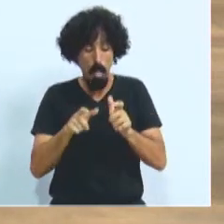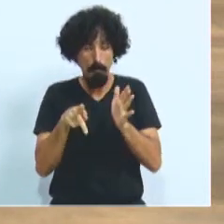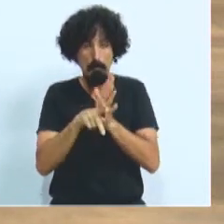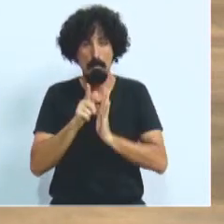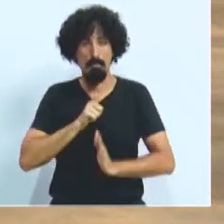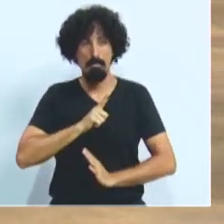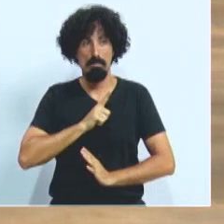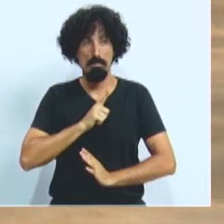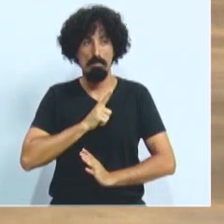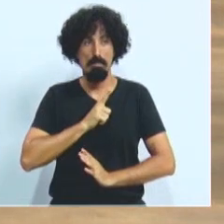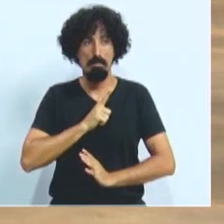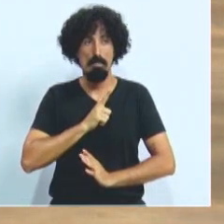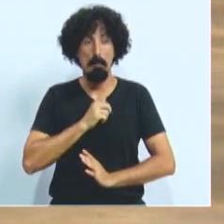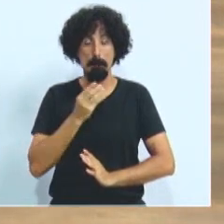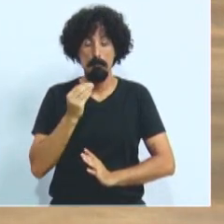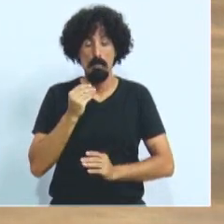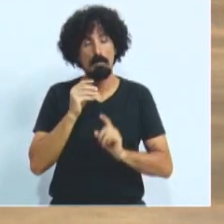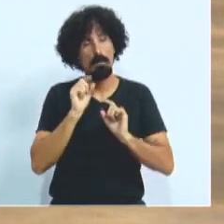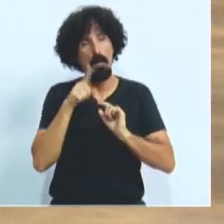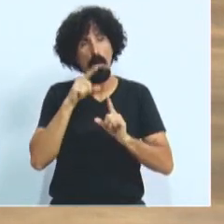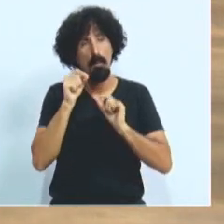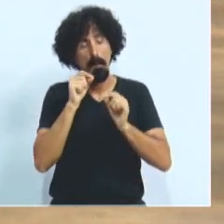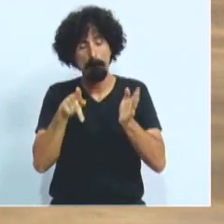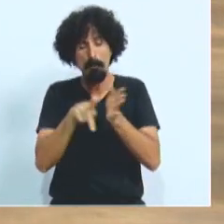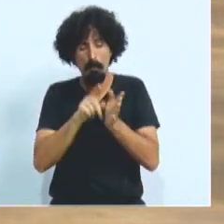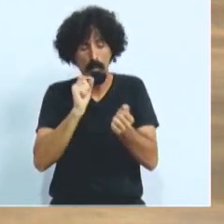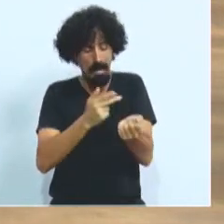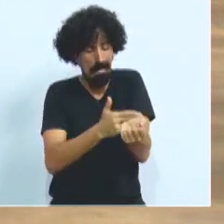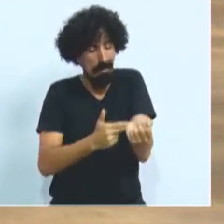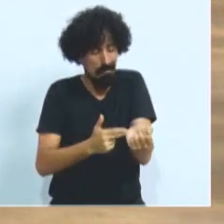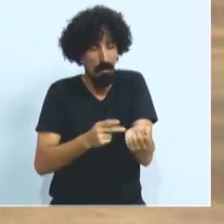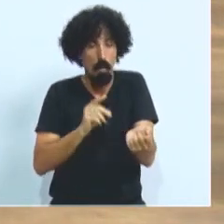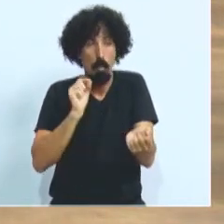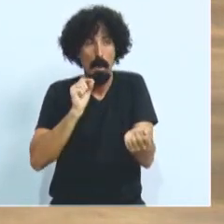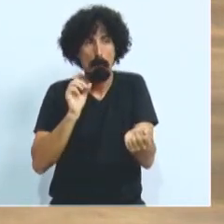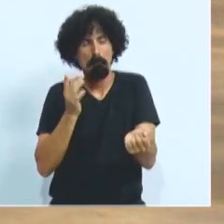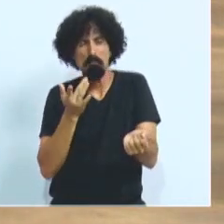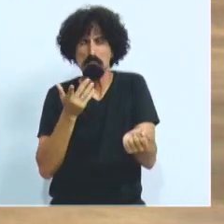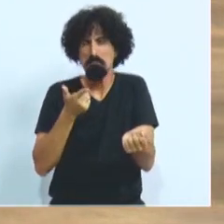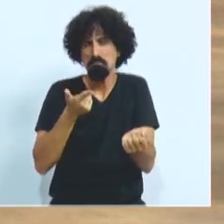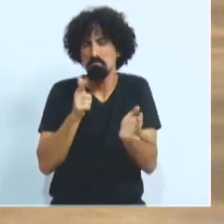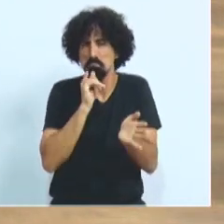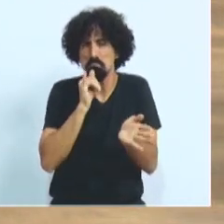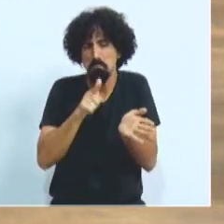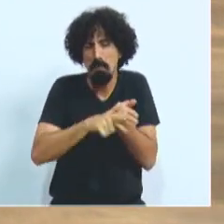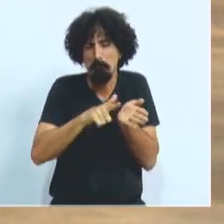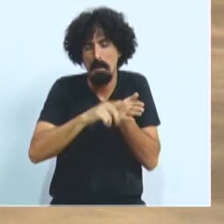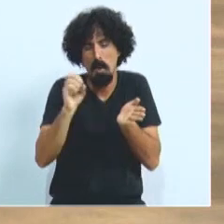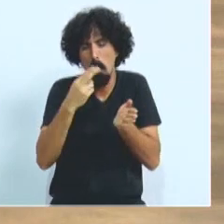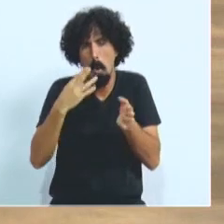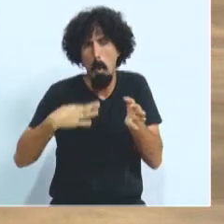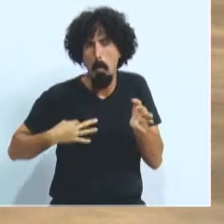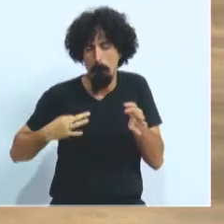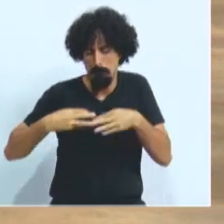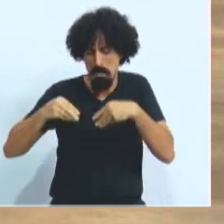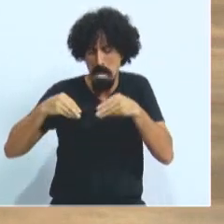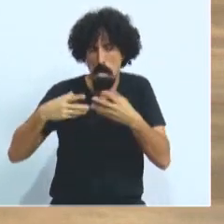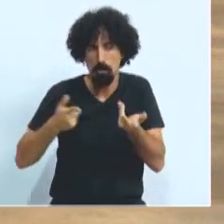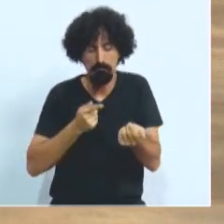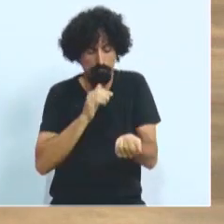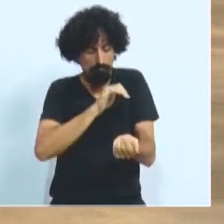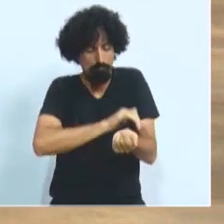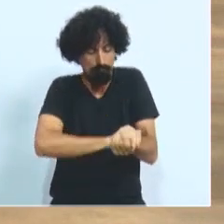Aquiles. Uhum. A pessoa coloca... faz a compressão, tem que fazer uma compressão mais forte, ou por outra, faz a